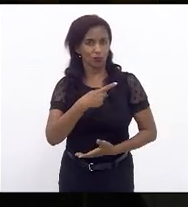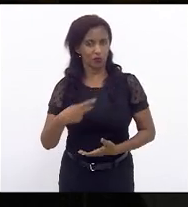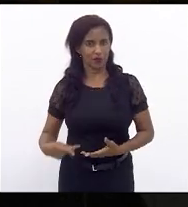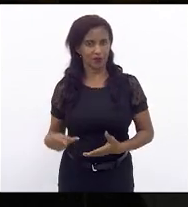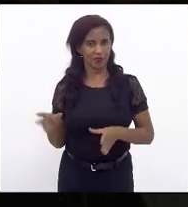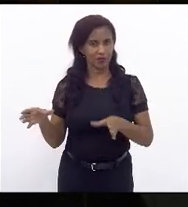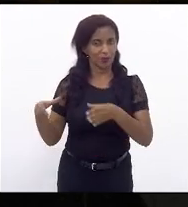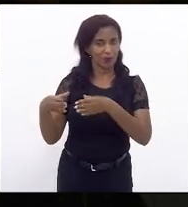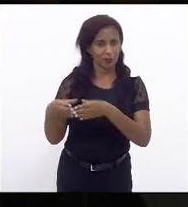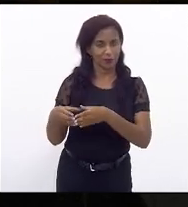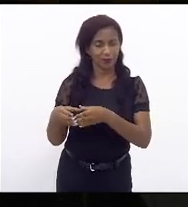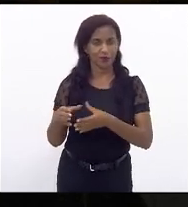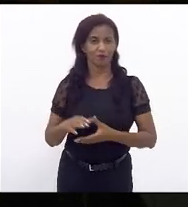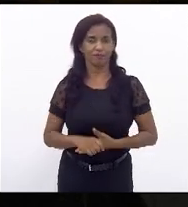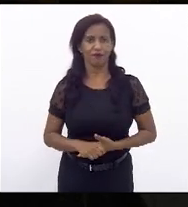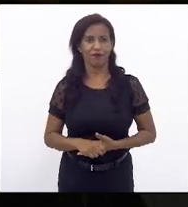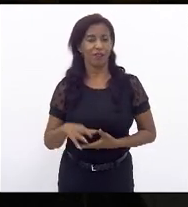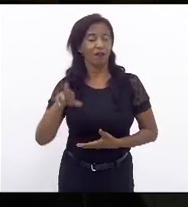comissão